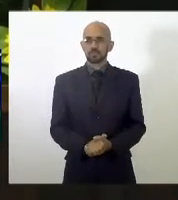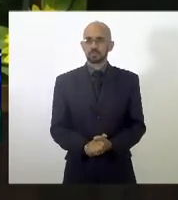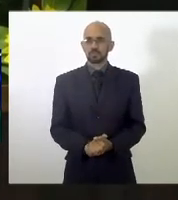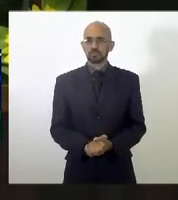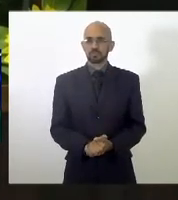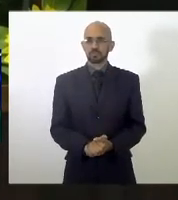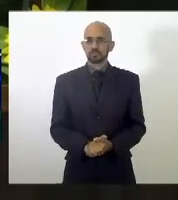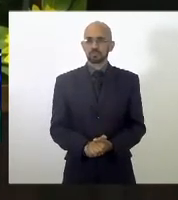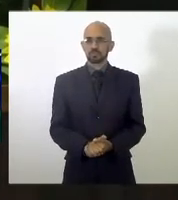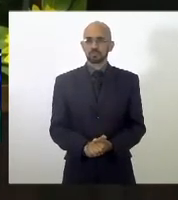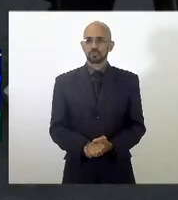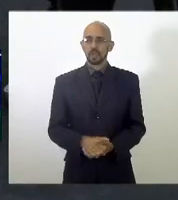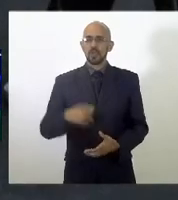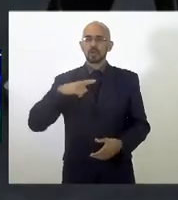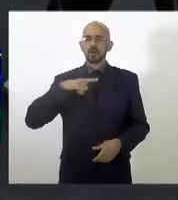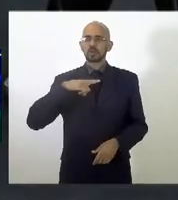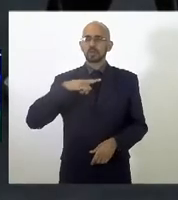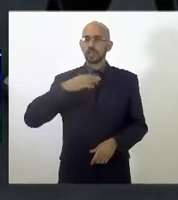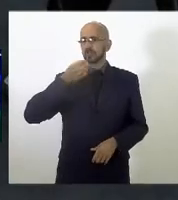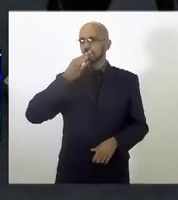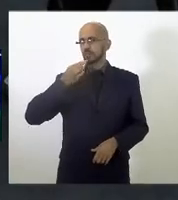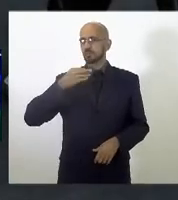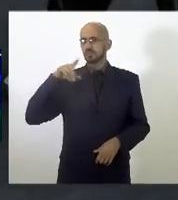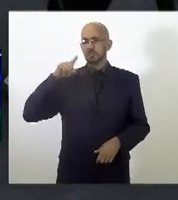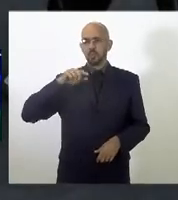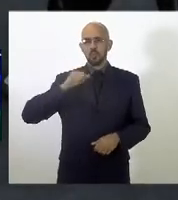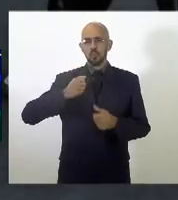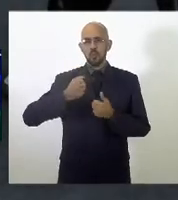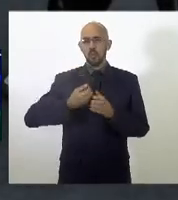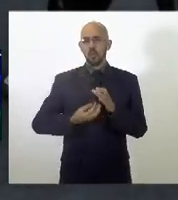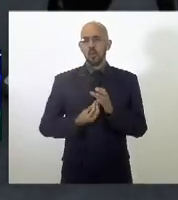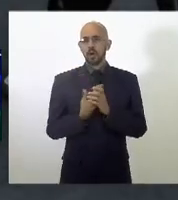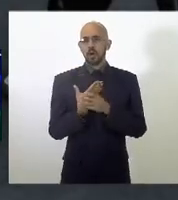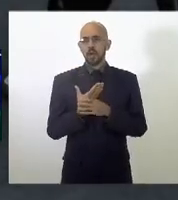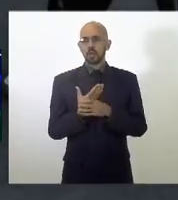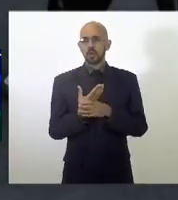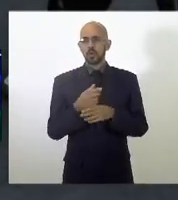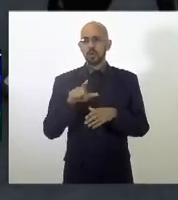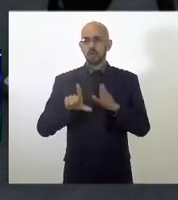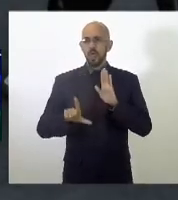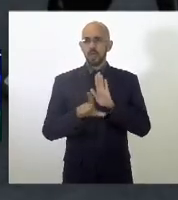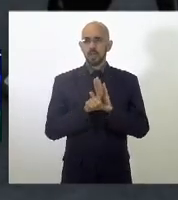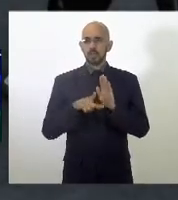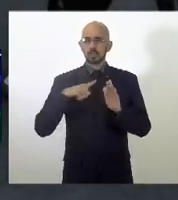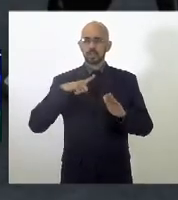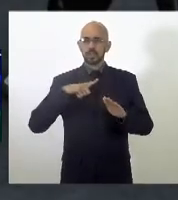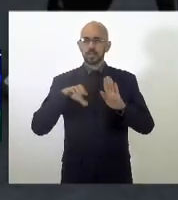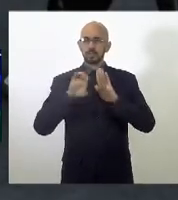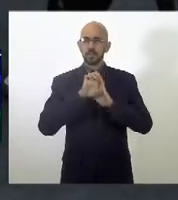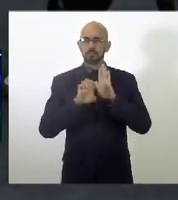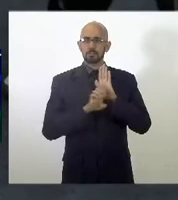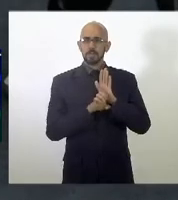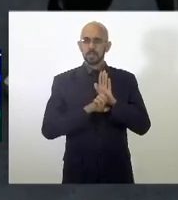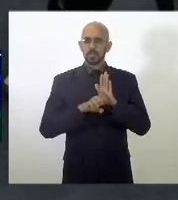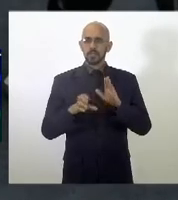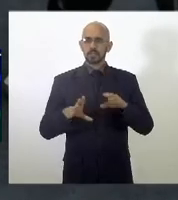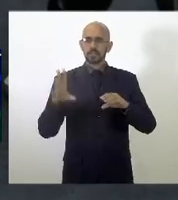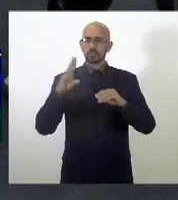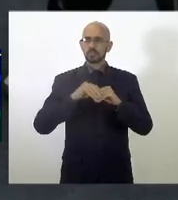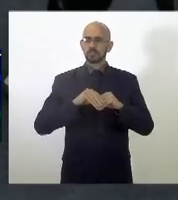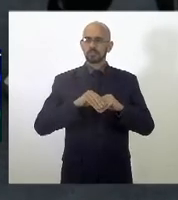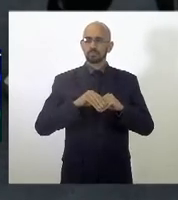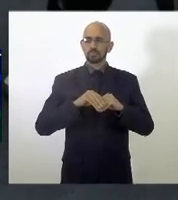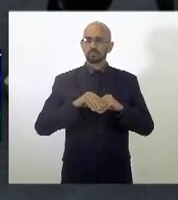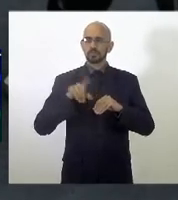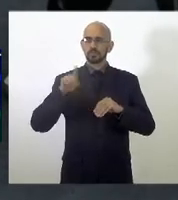Tem uma questão a ponderar aqui com o autor da lei. Fiz, inclusive, uma emenda. A gente conversou antes, uma emenda que acrescenta, que é positiva.